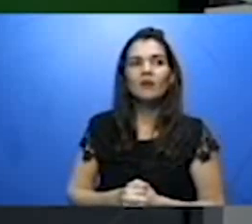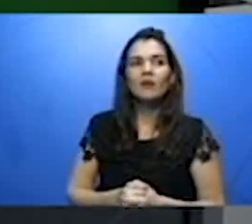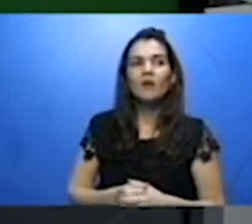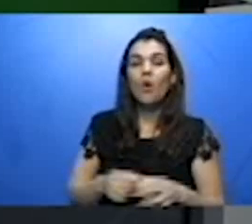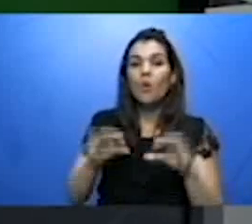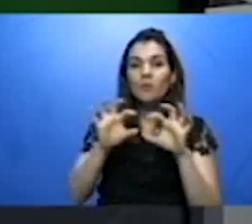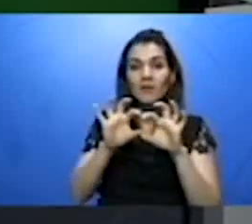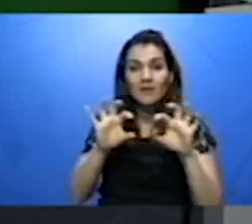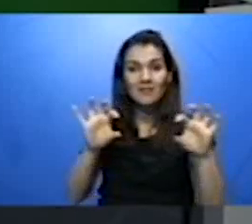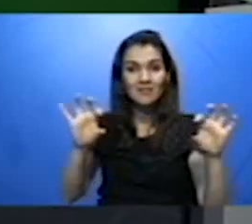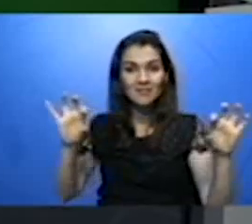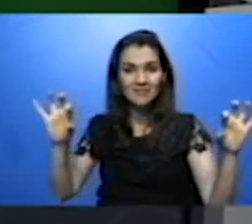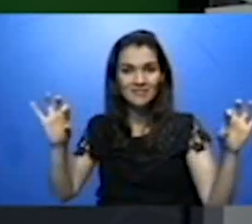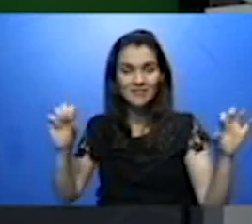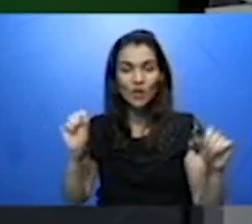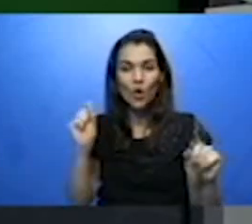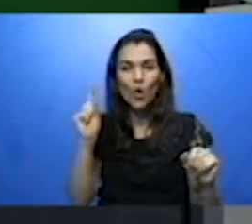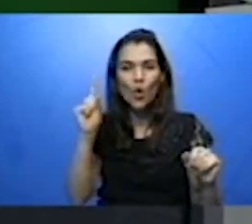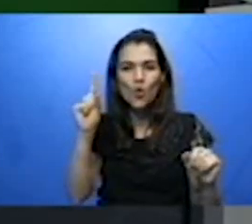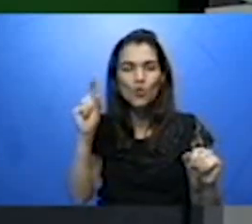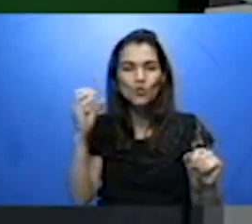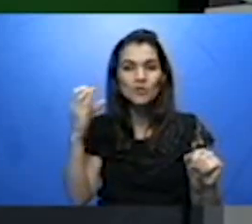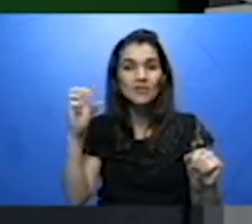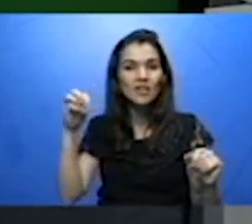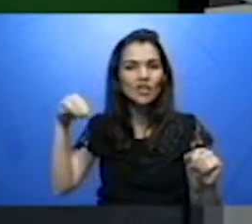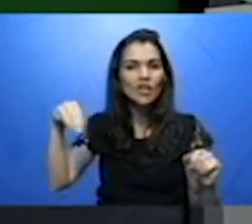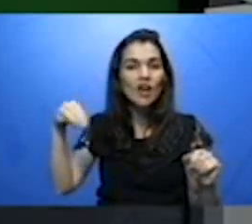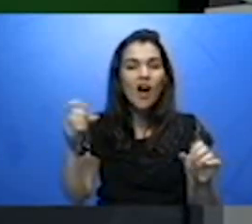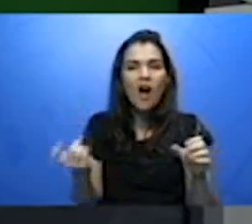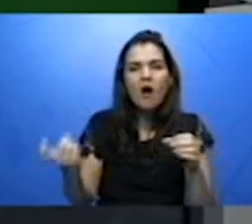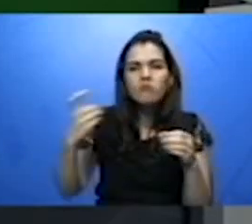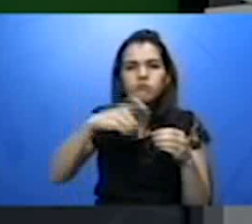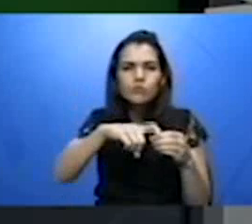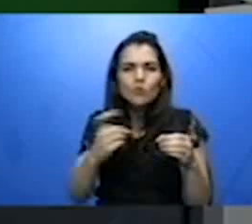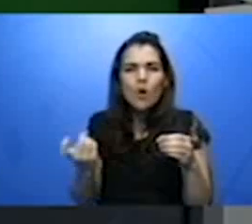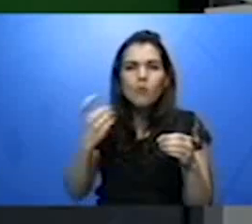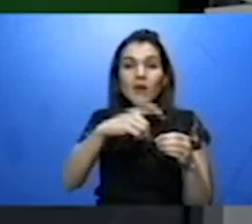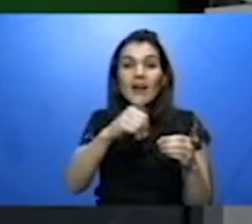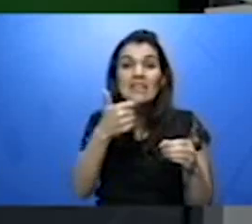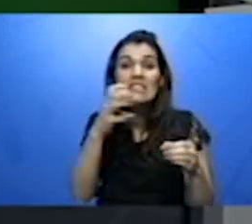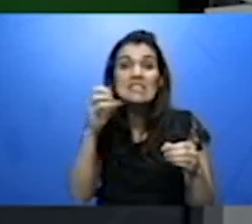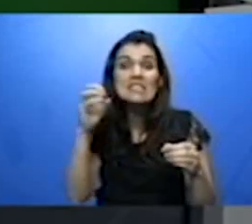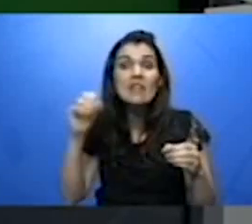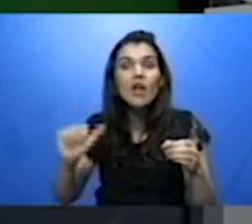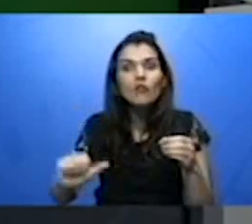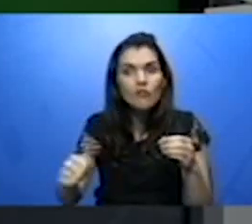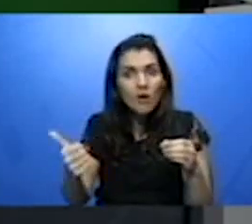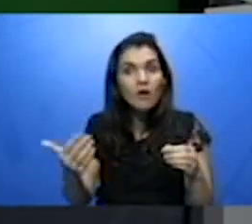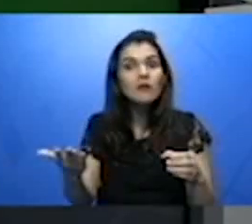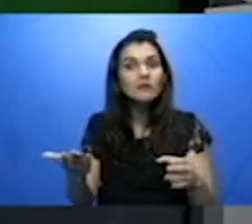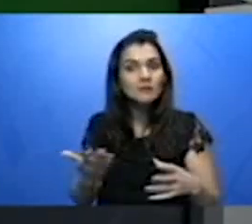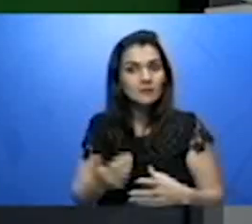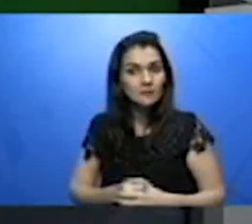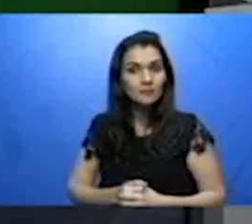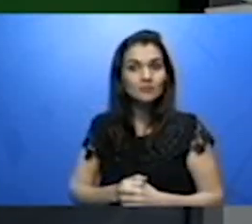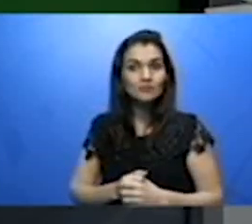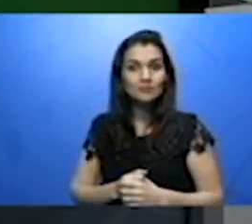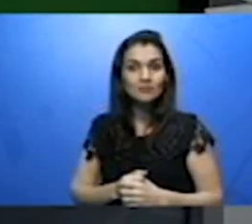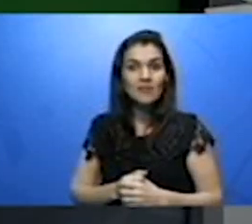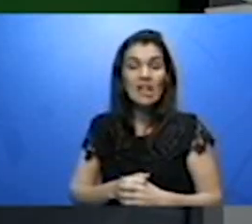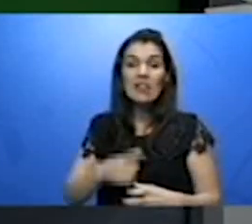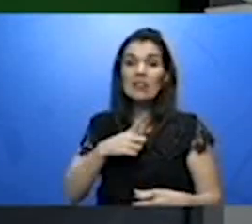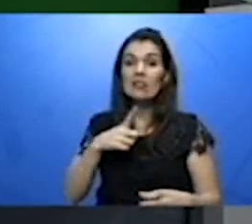barbante com 1 cm de comprimento ncadeiras em vezes em um pedaço de um metro há